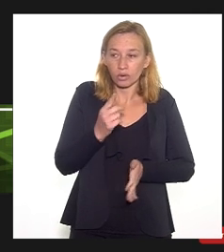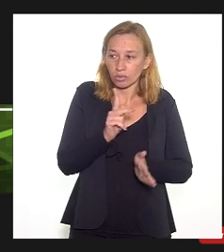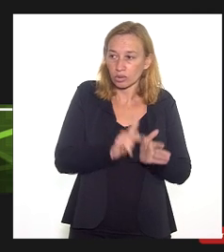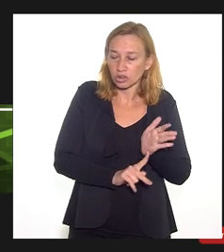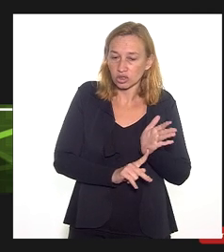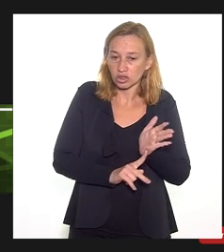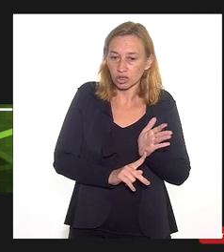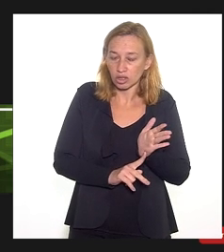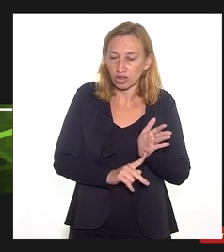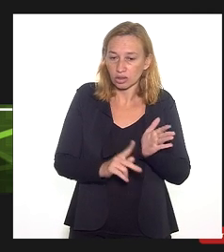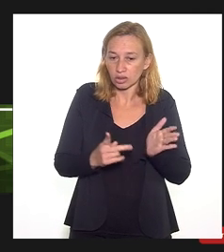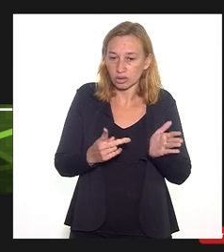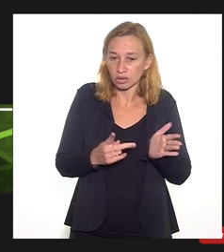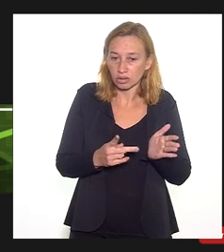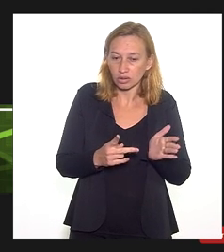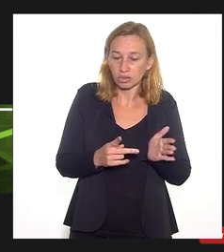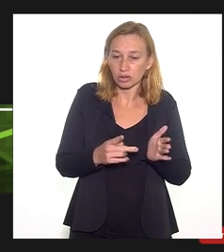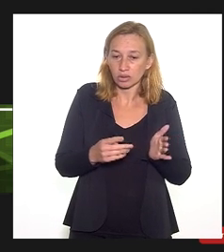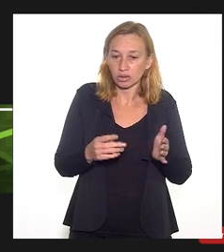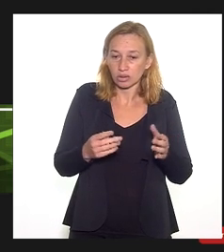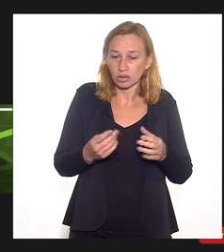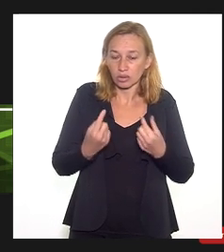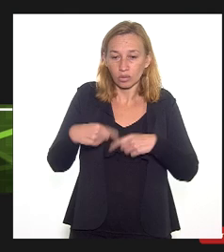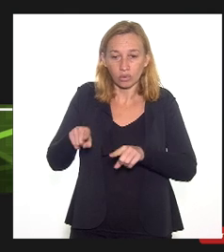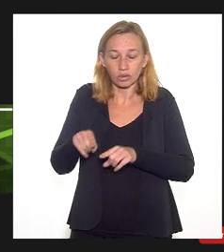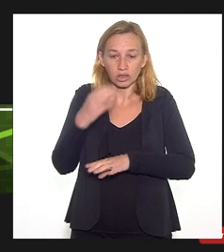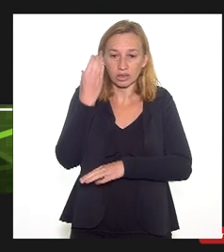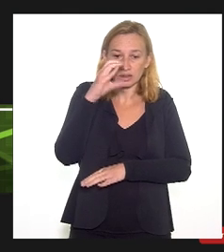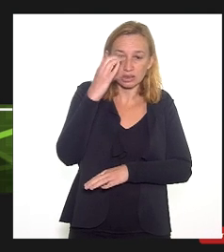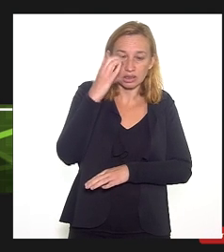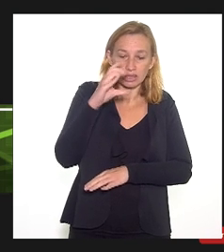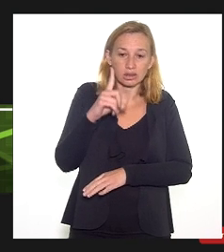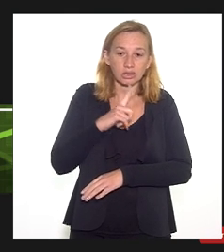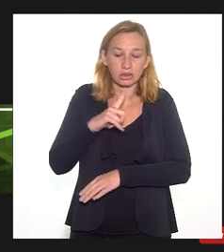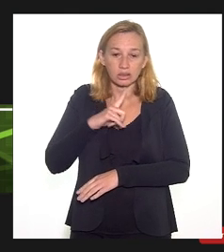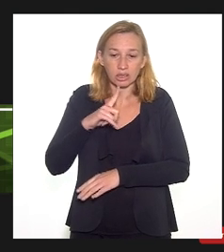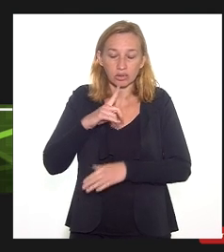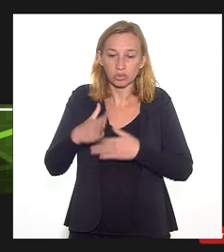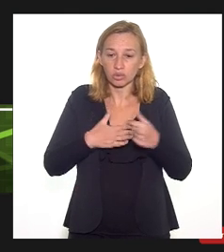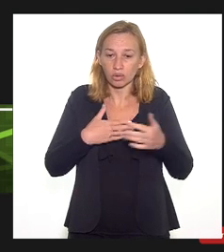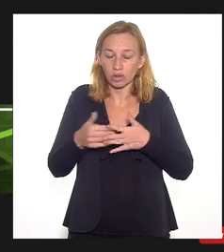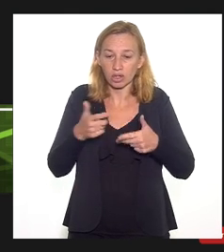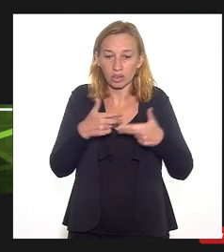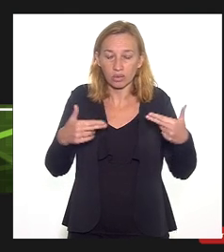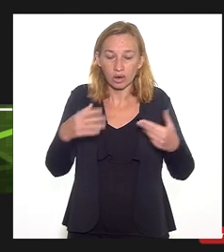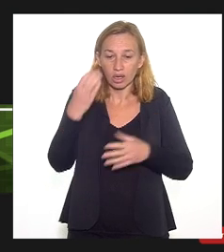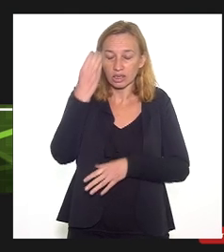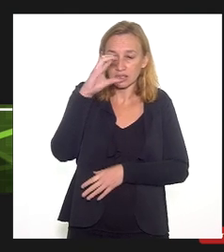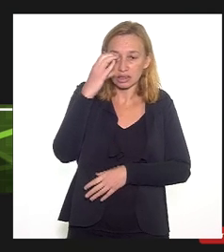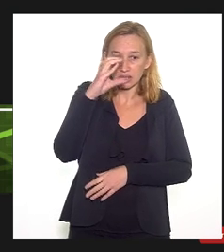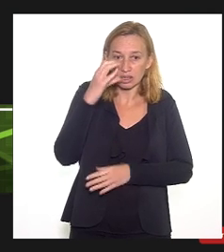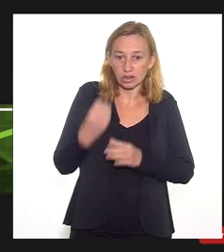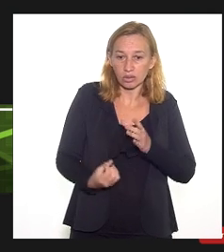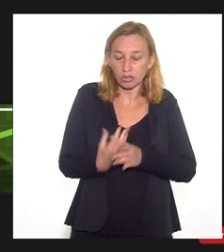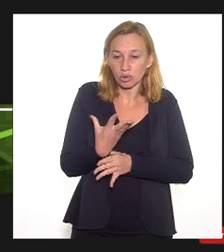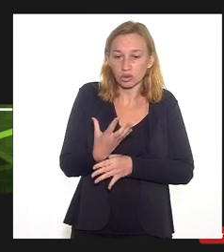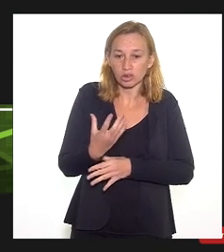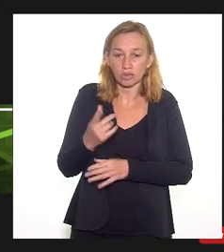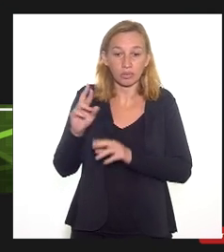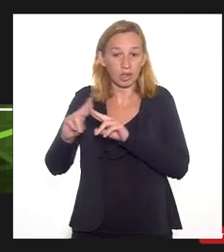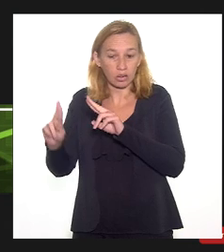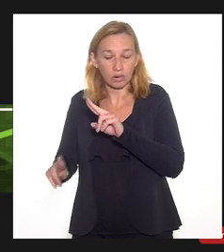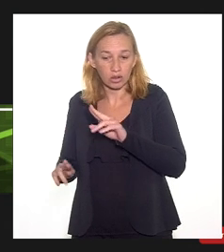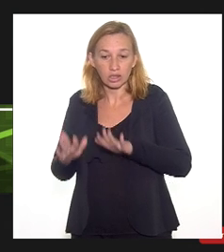negação de sufocamento da ciência nós temos aqui qualquer a ciência produzida pela UERJ